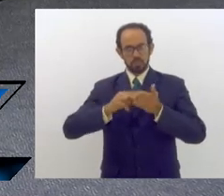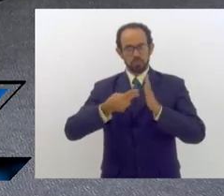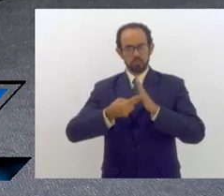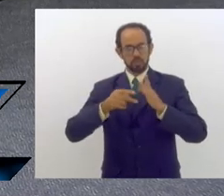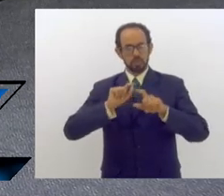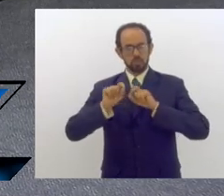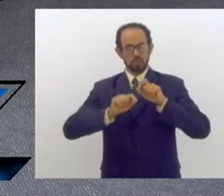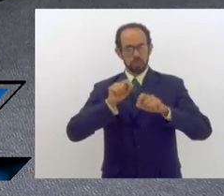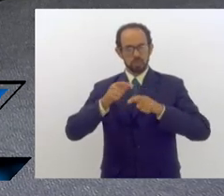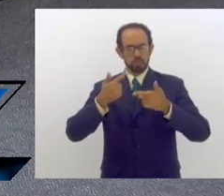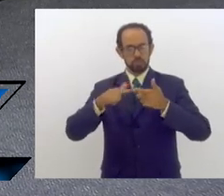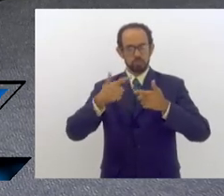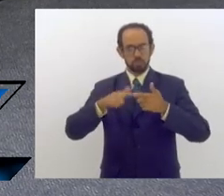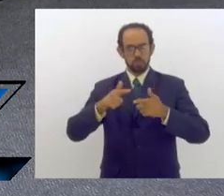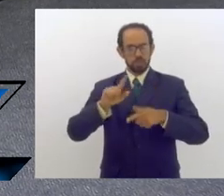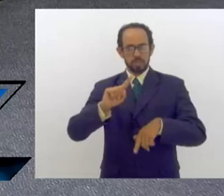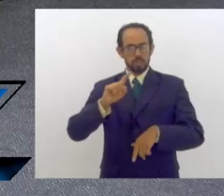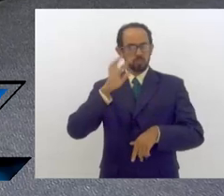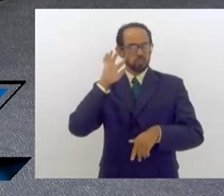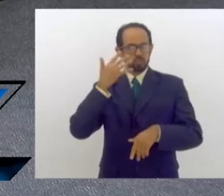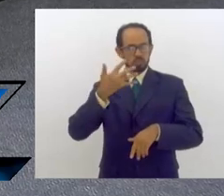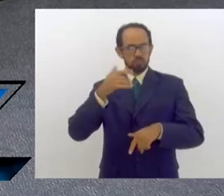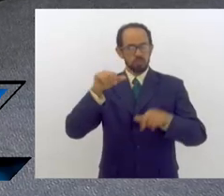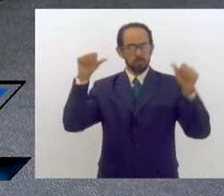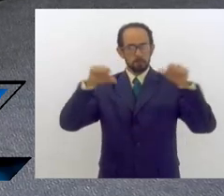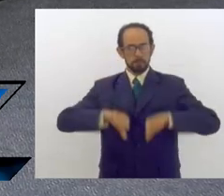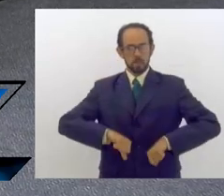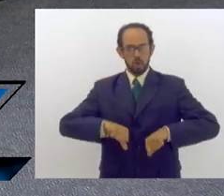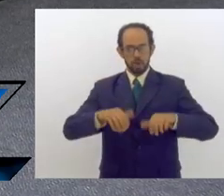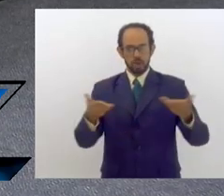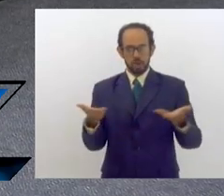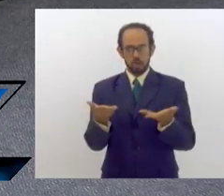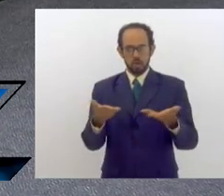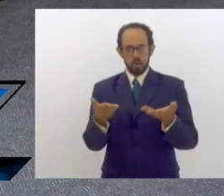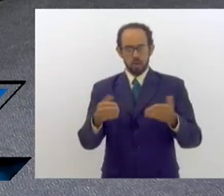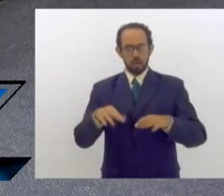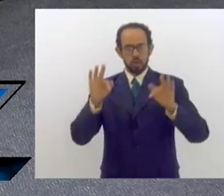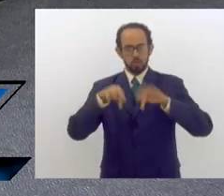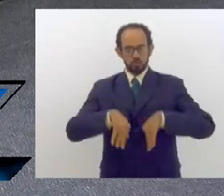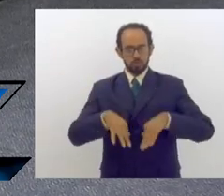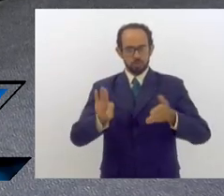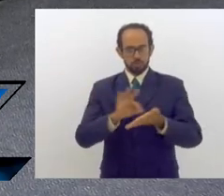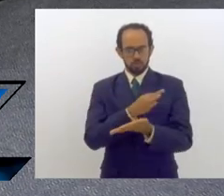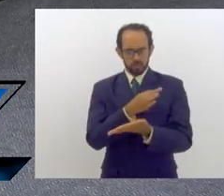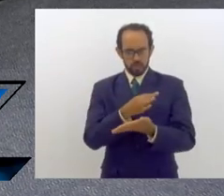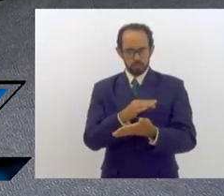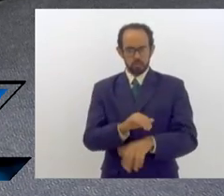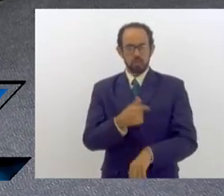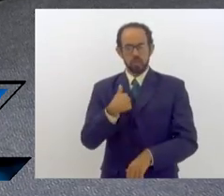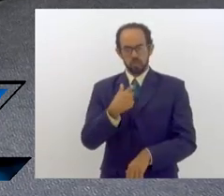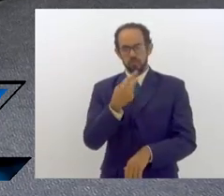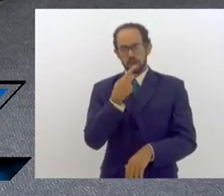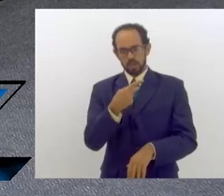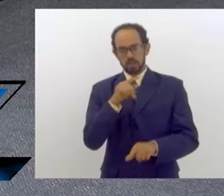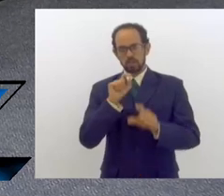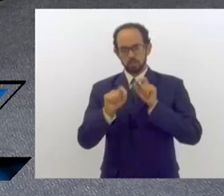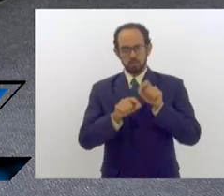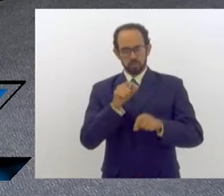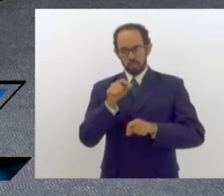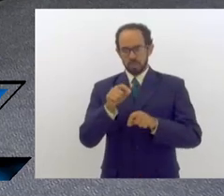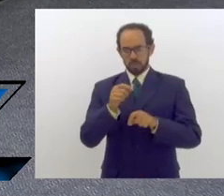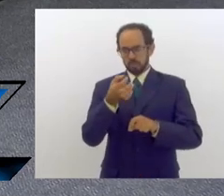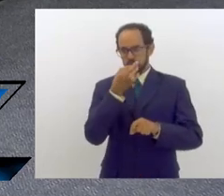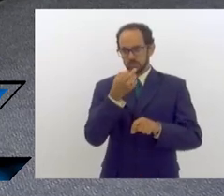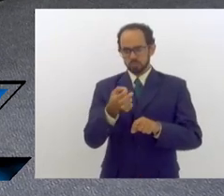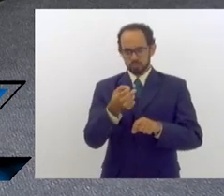resolvido e que se acentua com agora com o fim do contrato eu diria que uma pista para